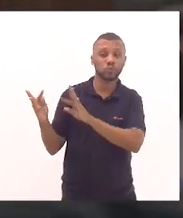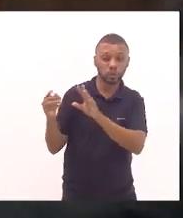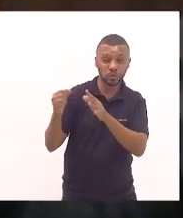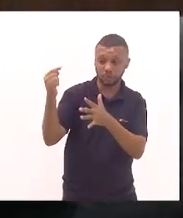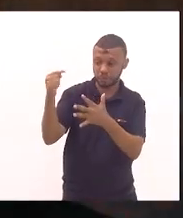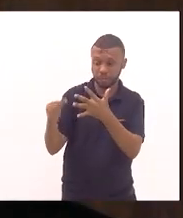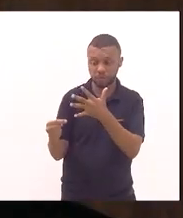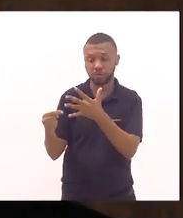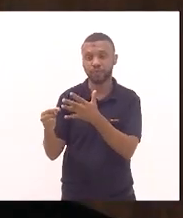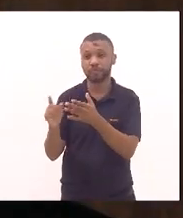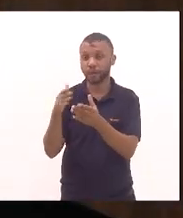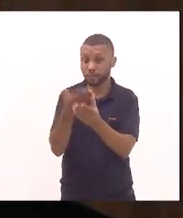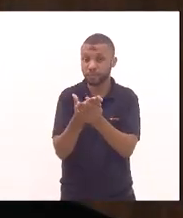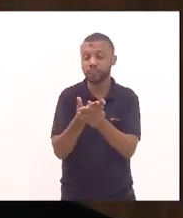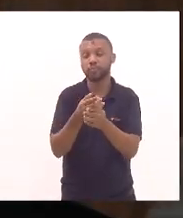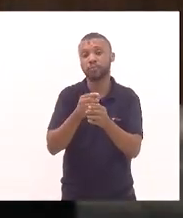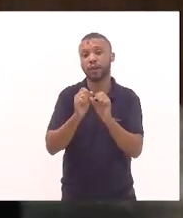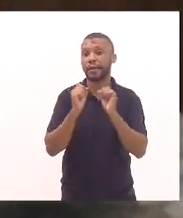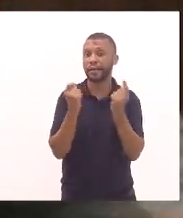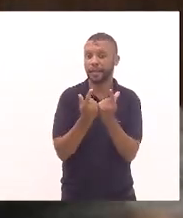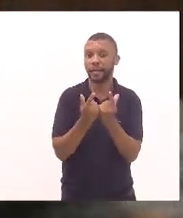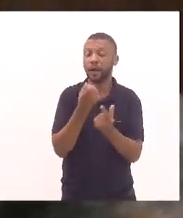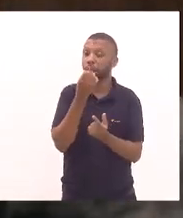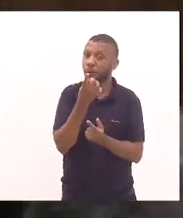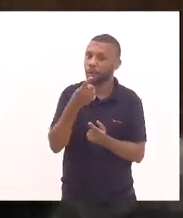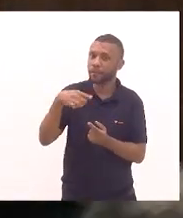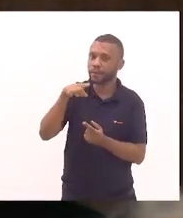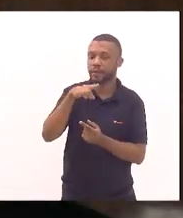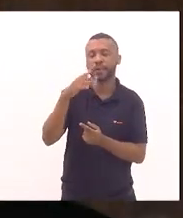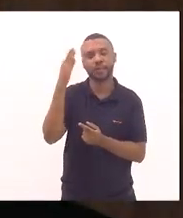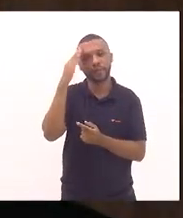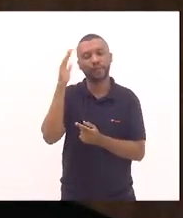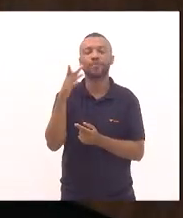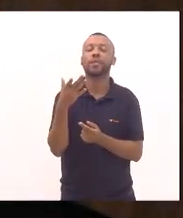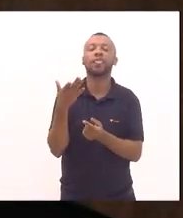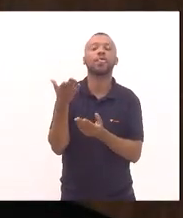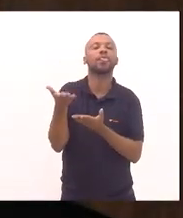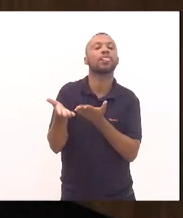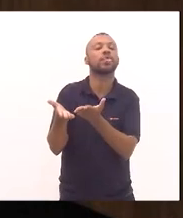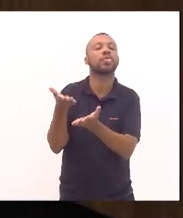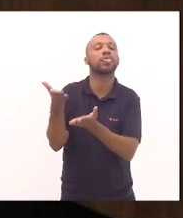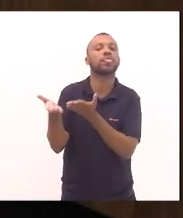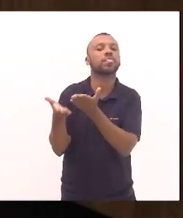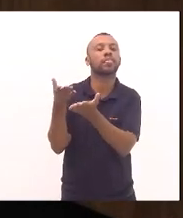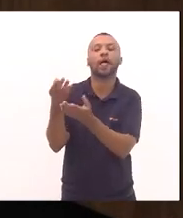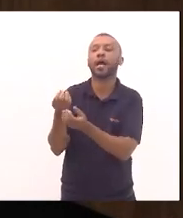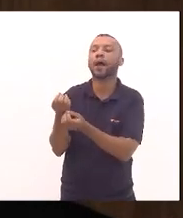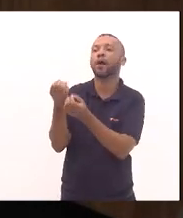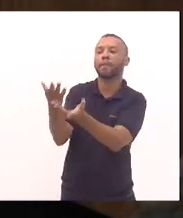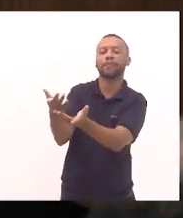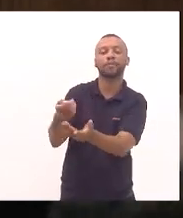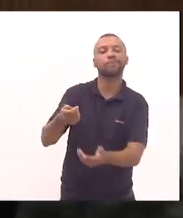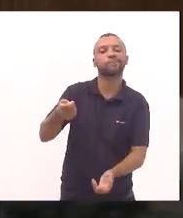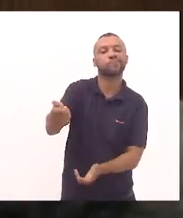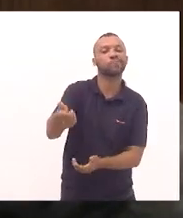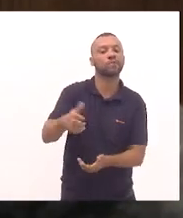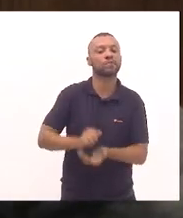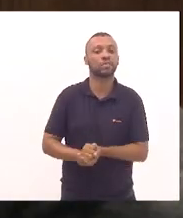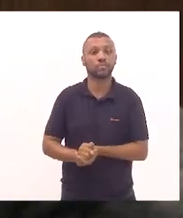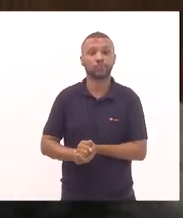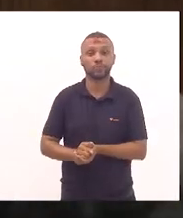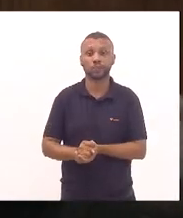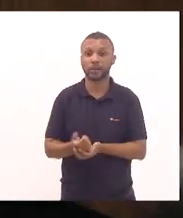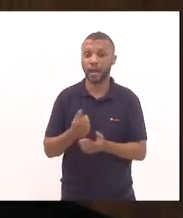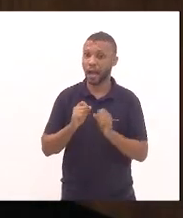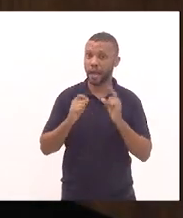casa. É bom que os policiais saibam que isso não foi uma benesse concedida, que essa casa, sob a liderança